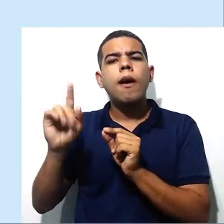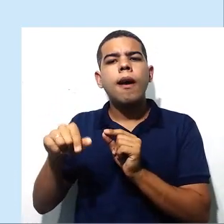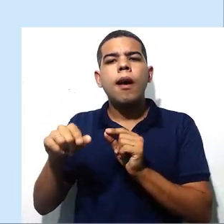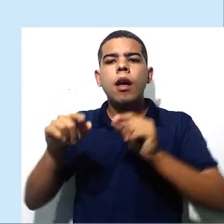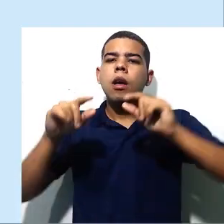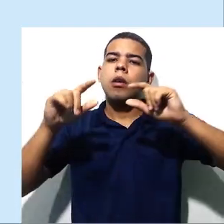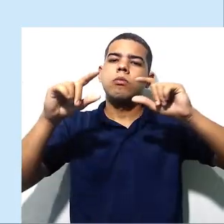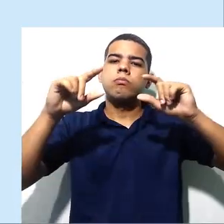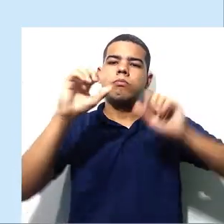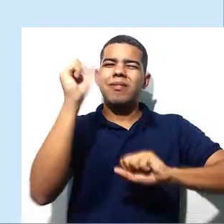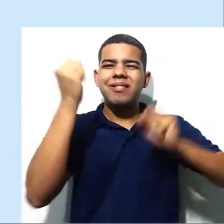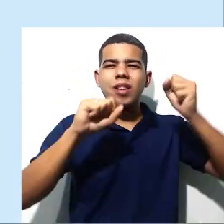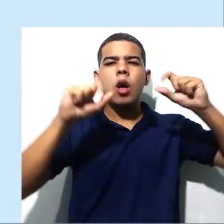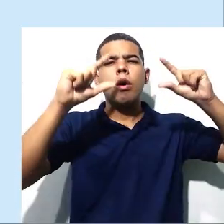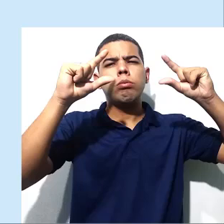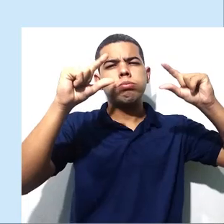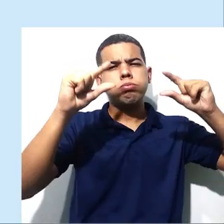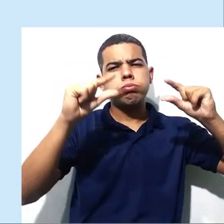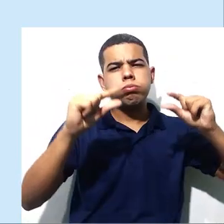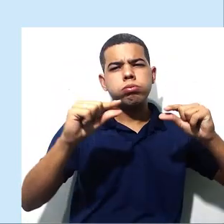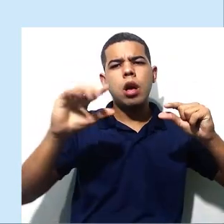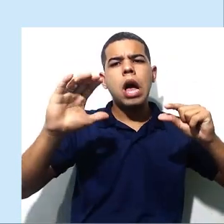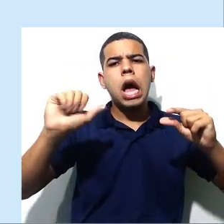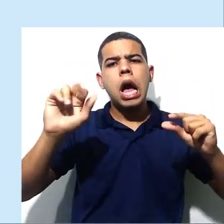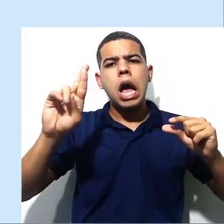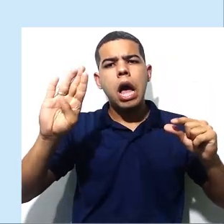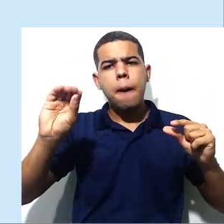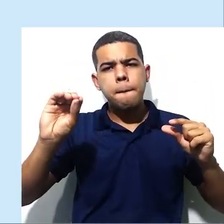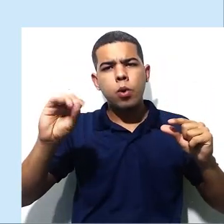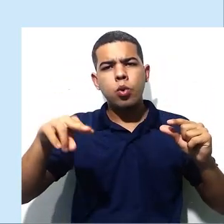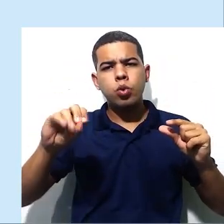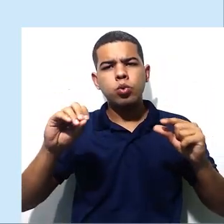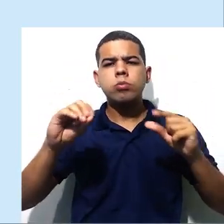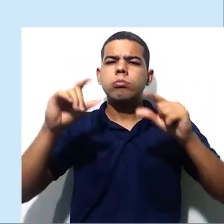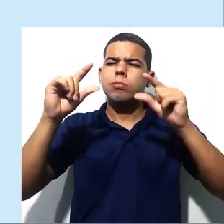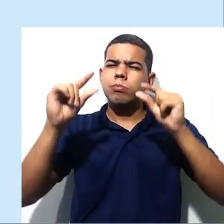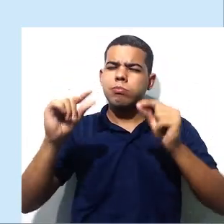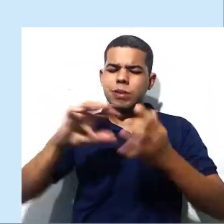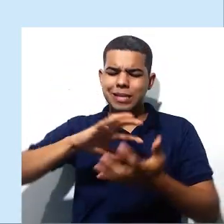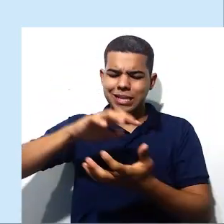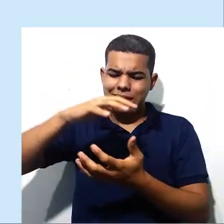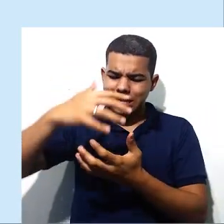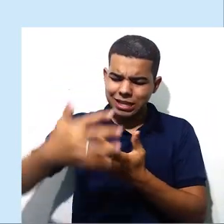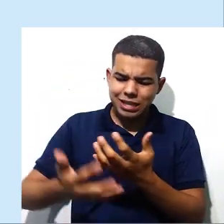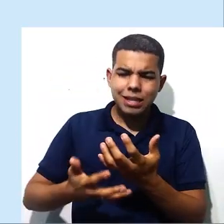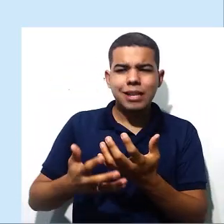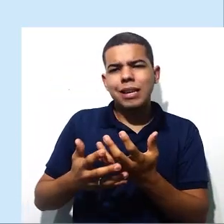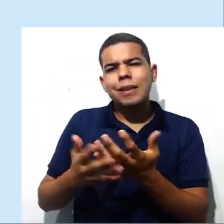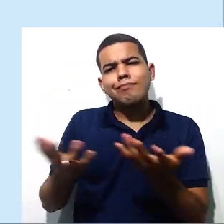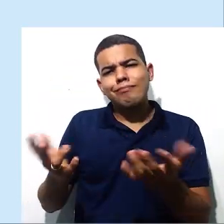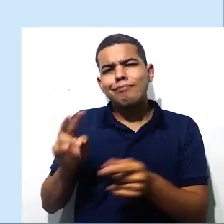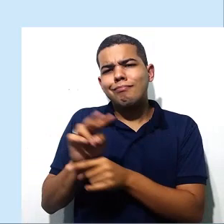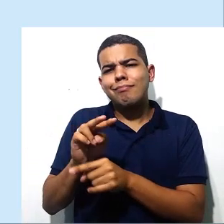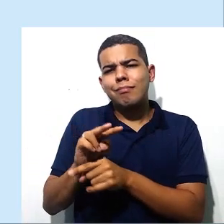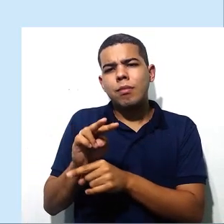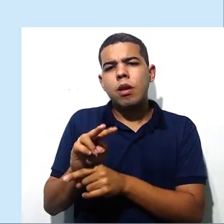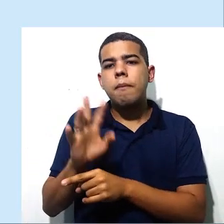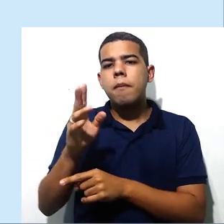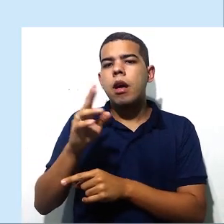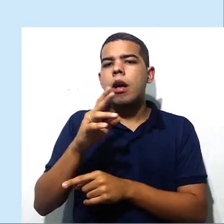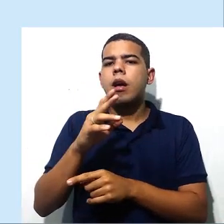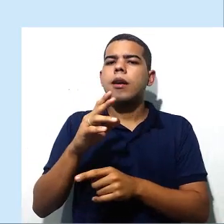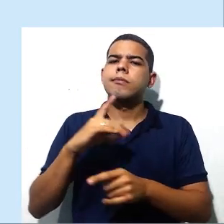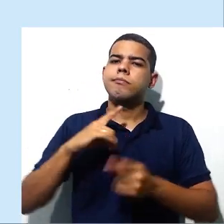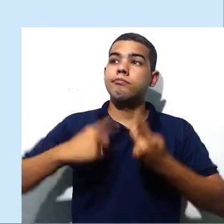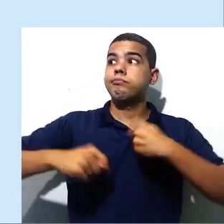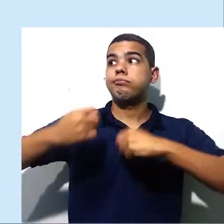emissores de carbono para que a camada de ozônio ela não seja tão afetada, mas, infelizmente, o crescimento